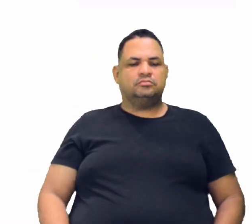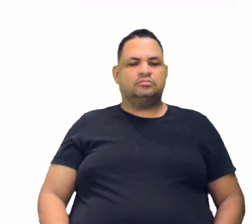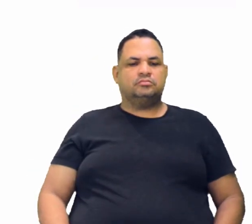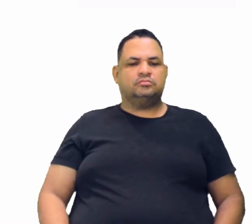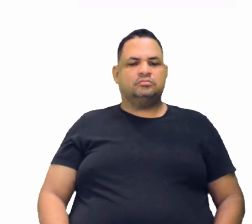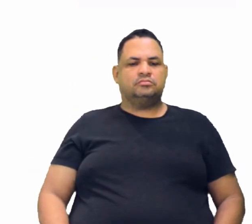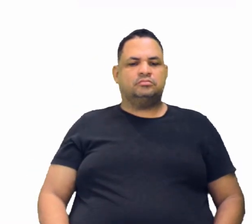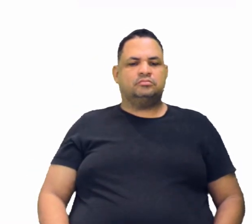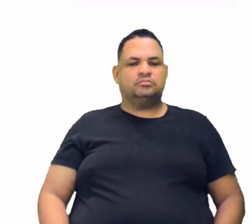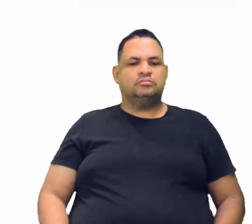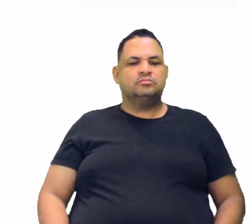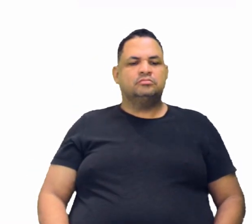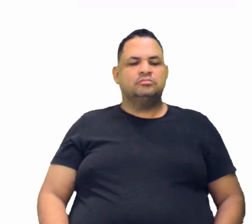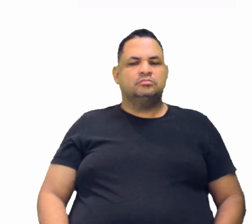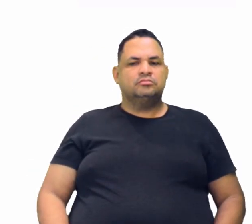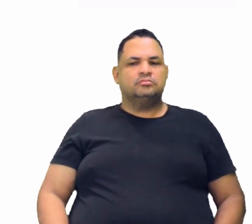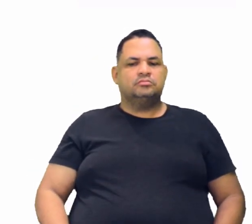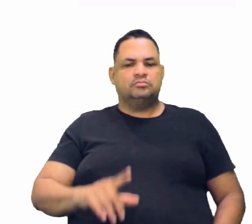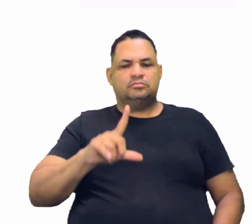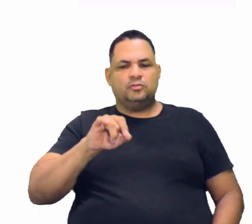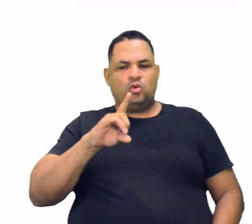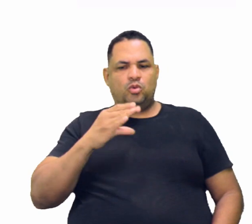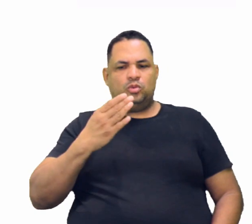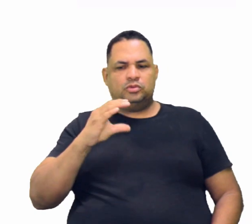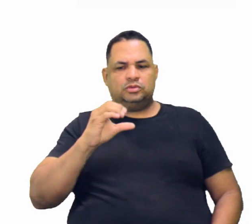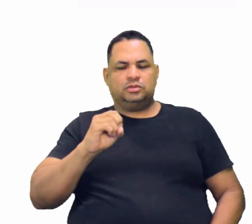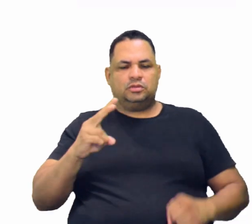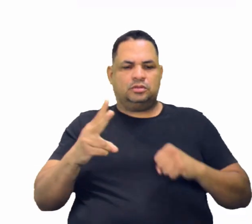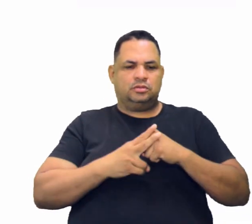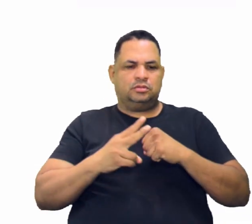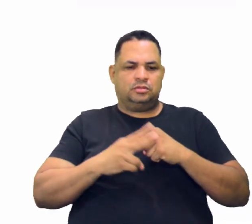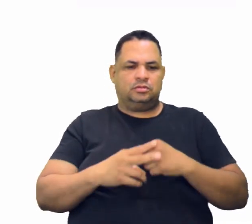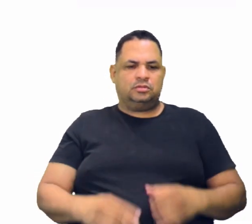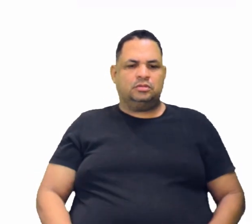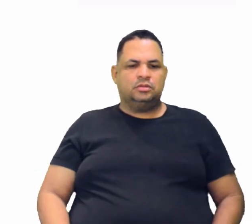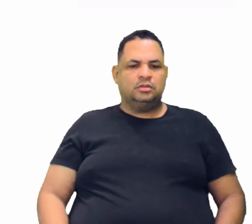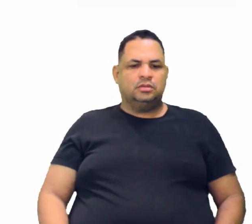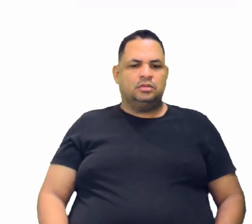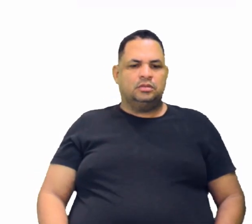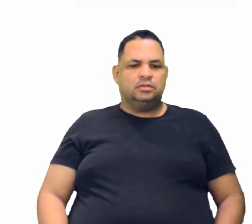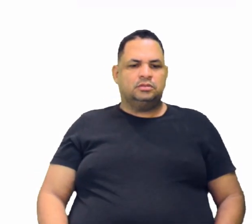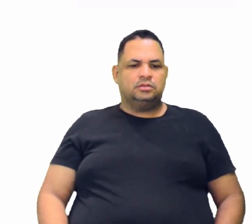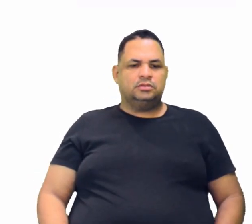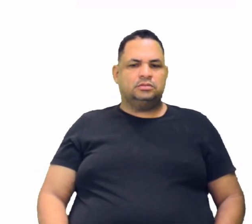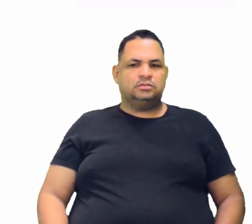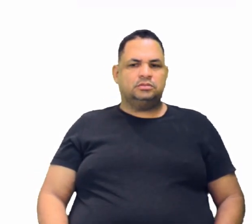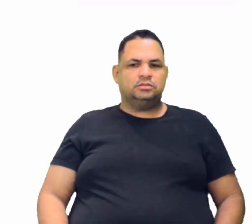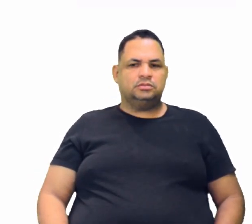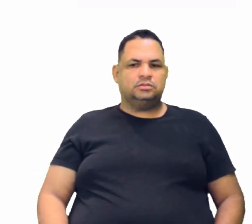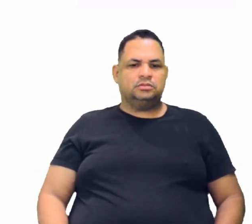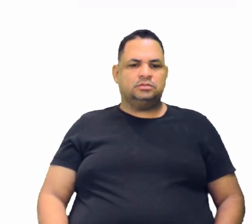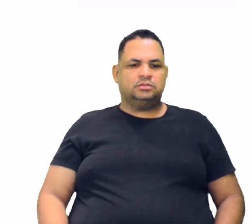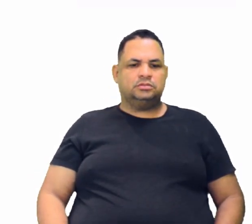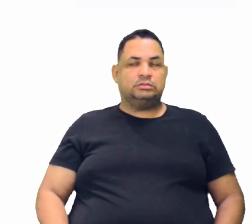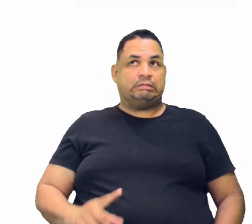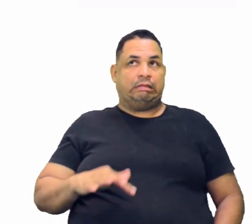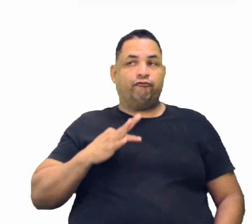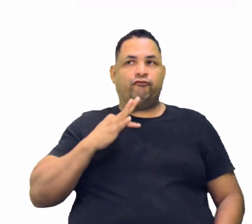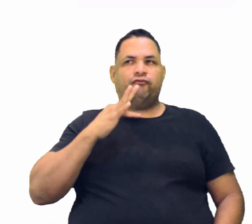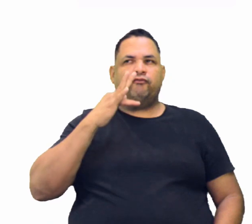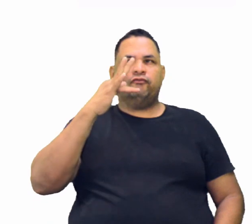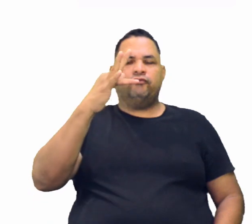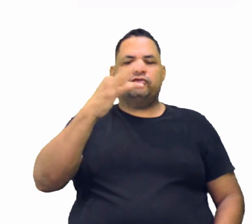auxiliar, né? Por uma locução verbal, ó. Ele vai ficar no singular, ó. Vai fazer 20